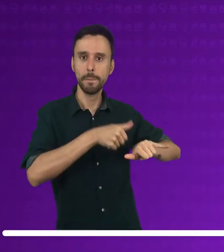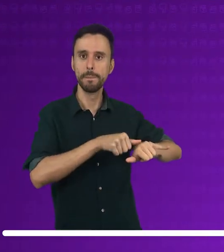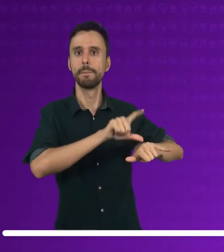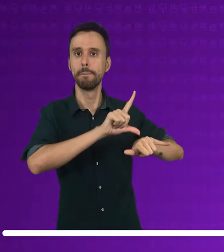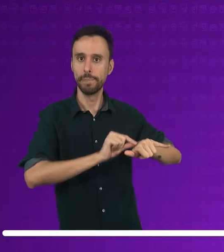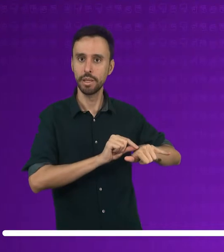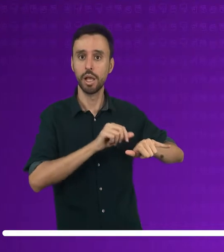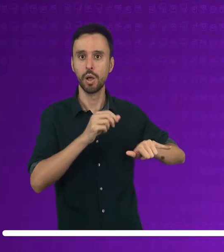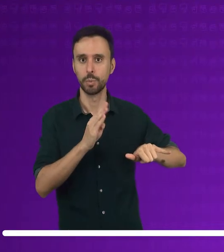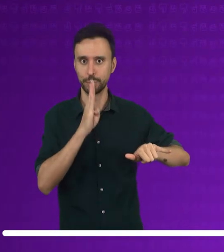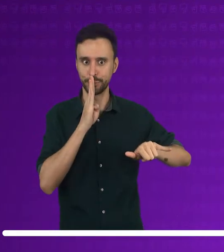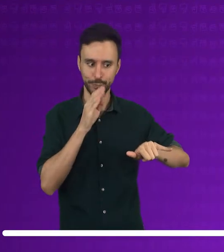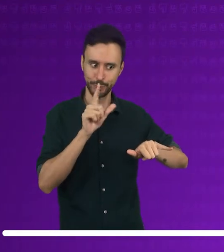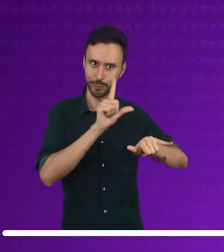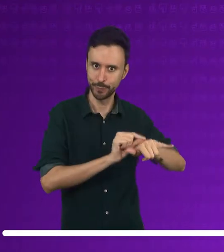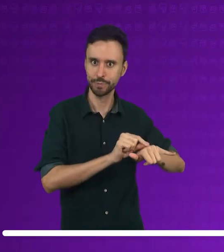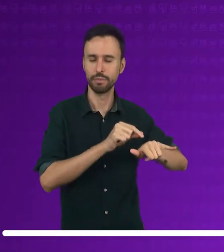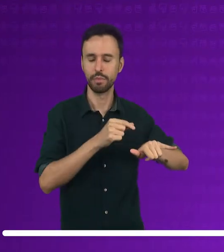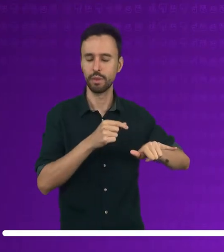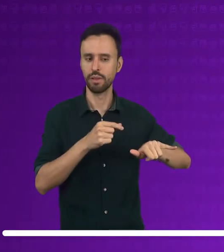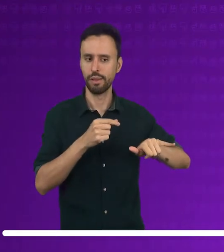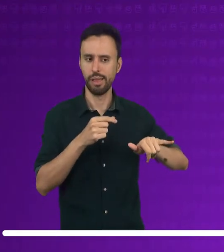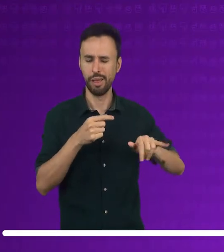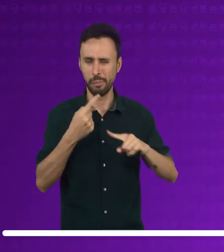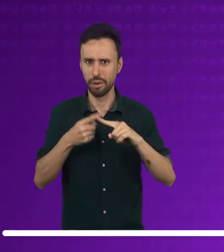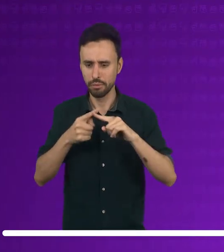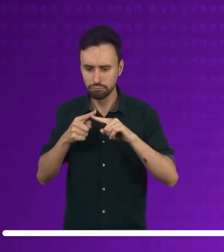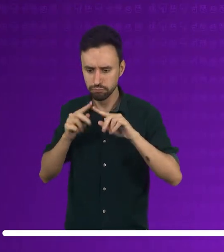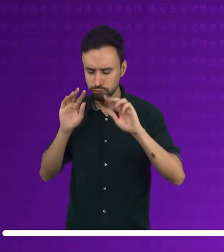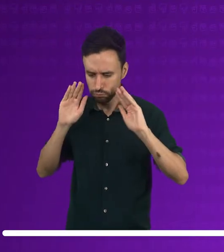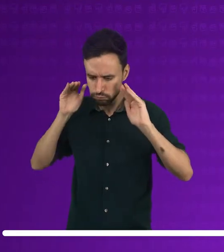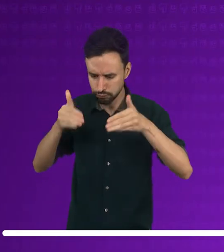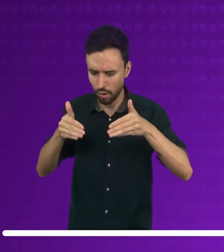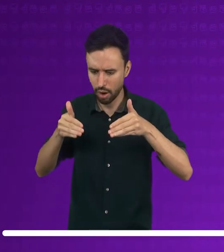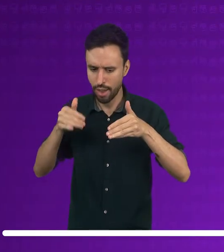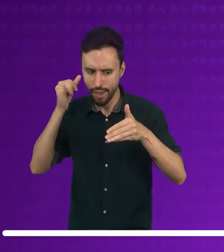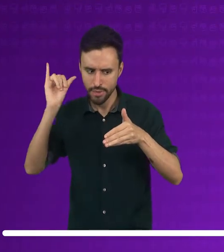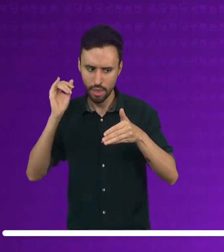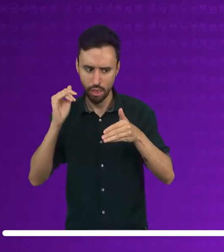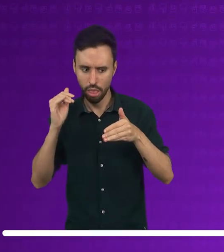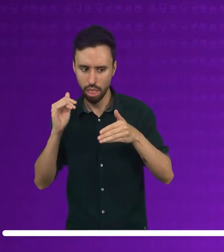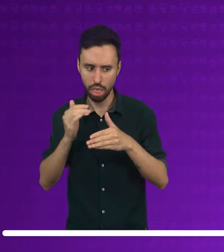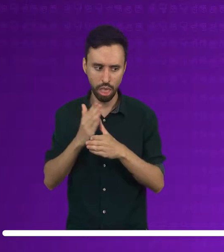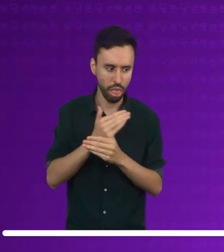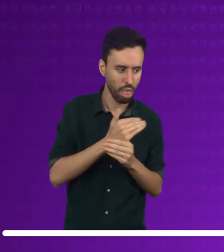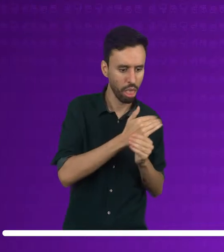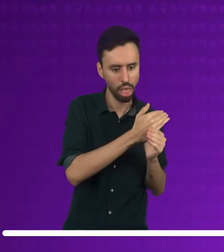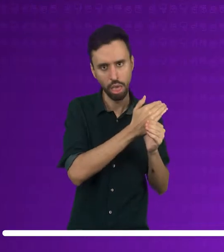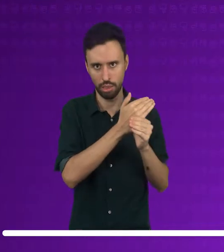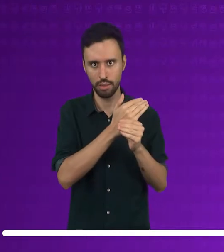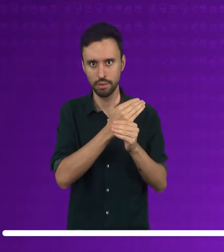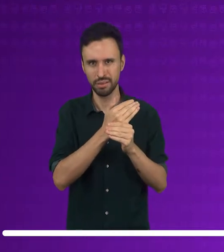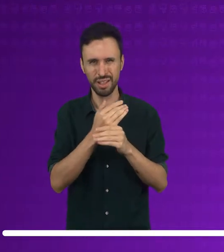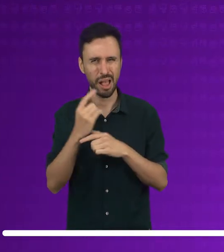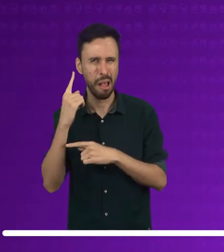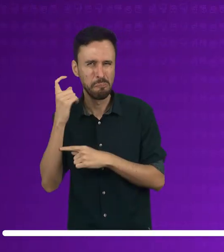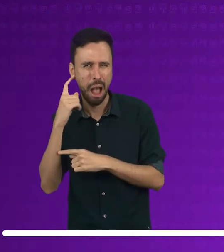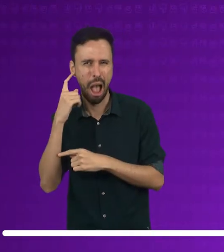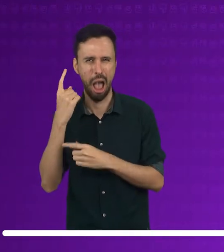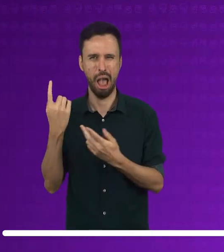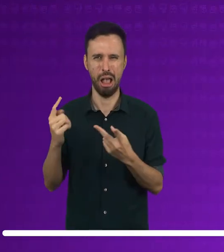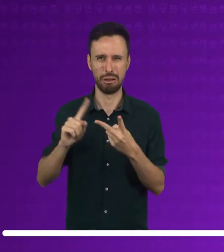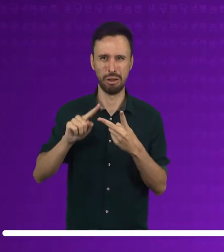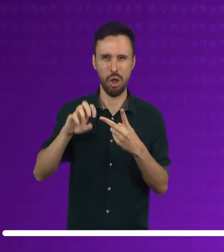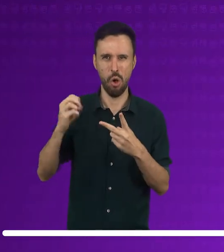desligado ou no silencioso, a ponto de você não se distrair enquanto estuda. Também é importante estar longe de locais com